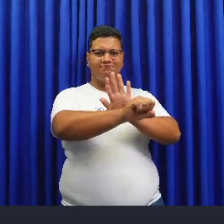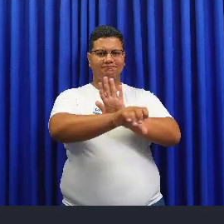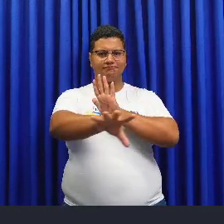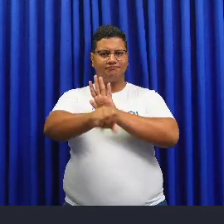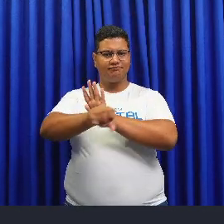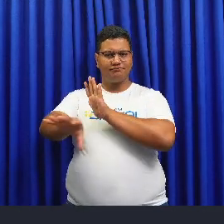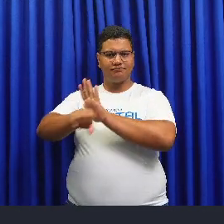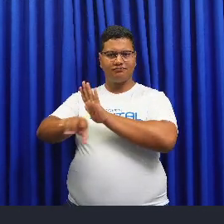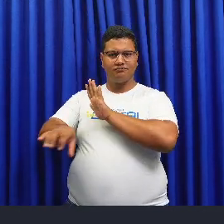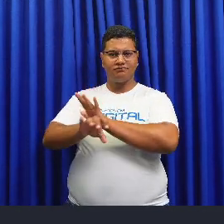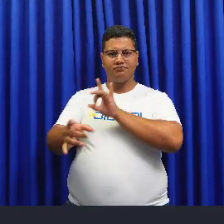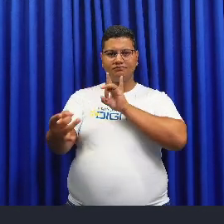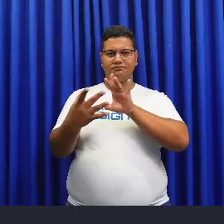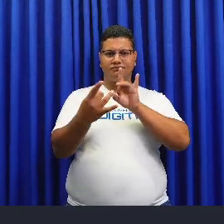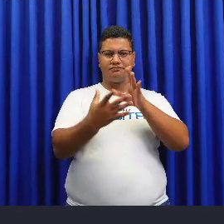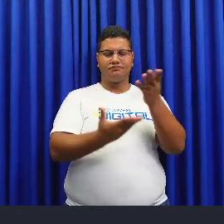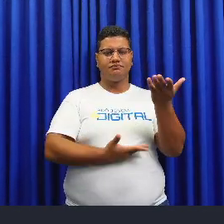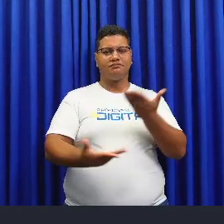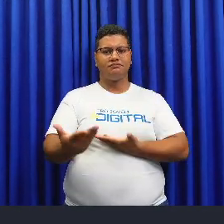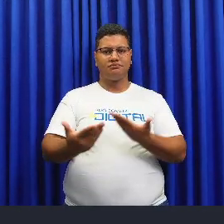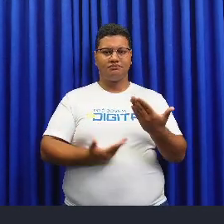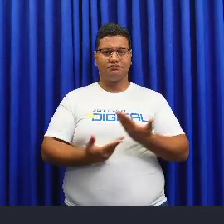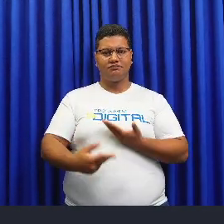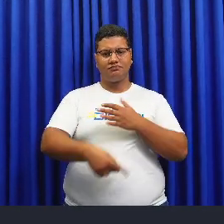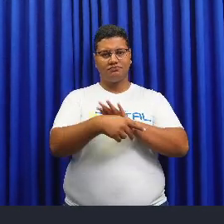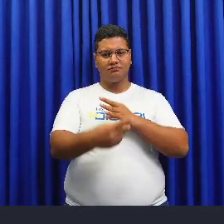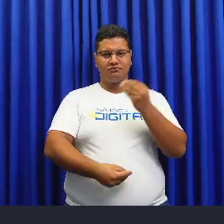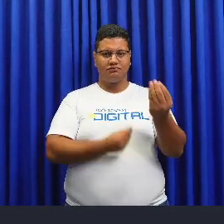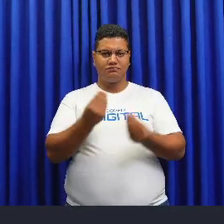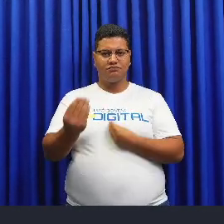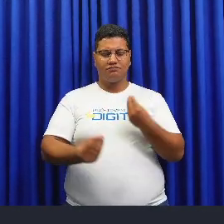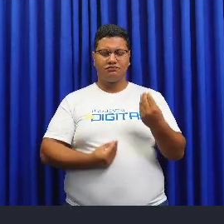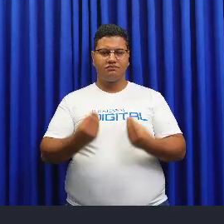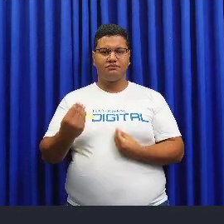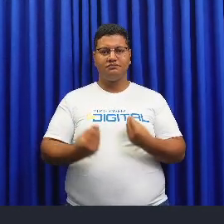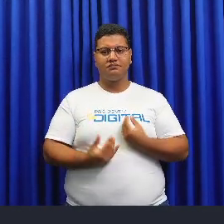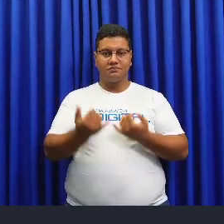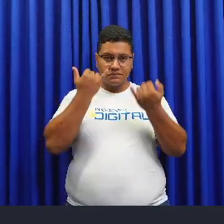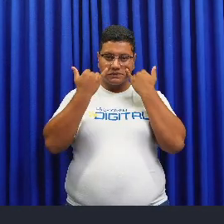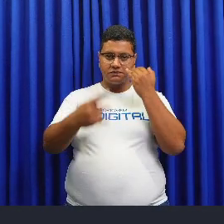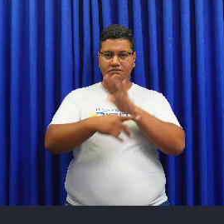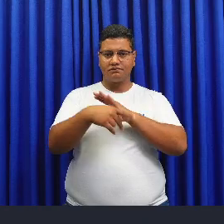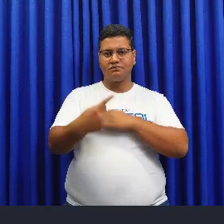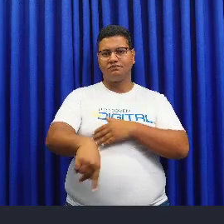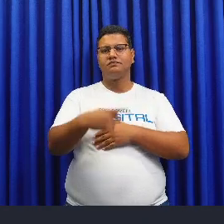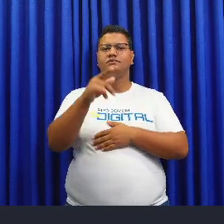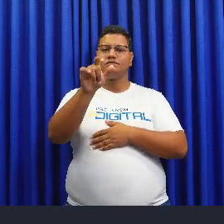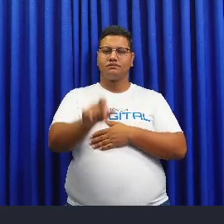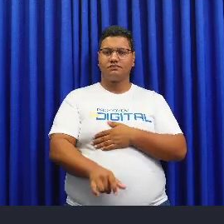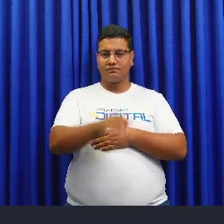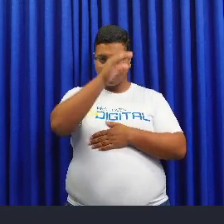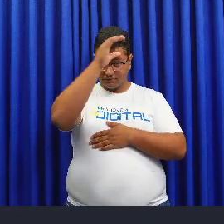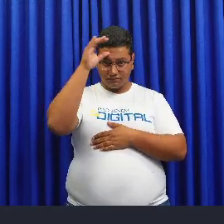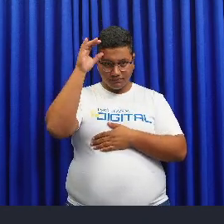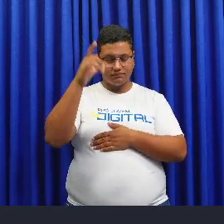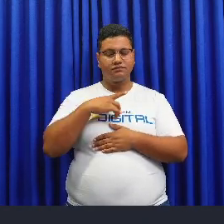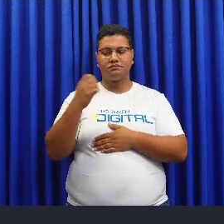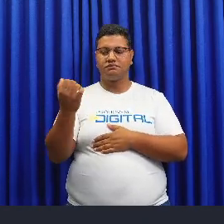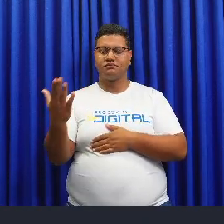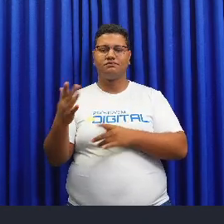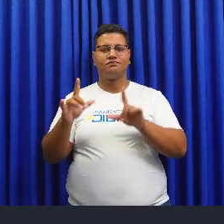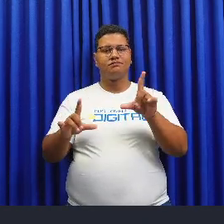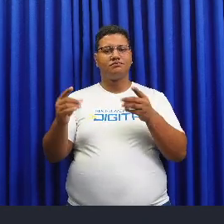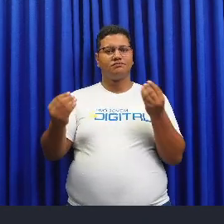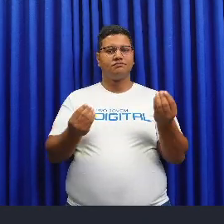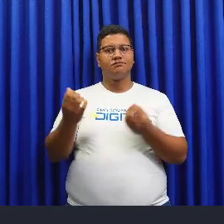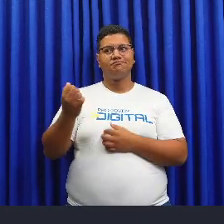feedback de dados do seu cliente, beleza? Então, basicamente, ali do outro lado, lá na tela,